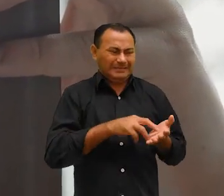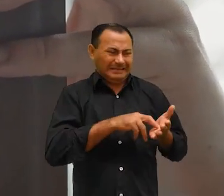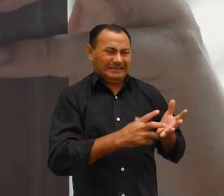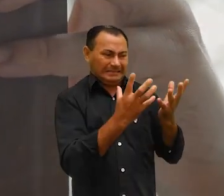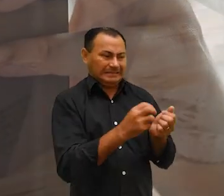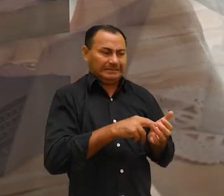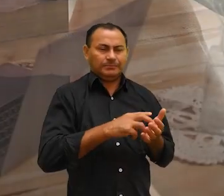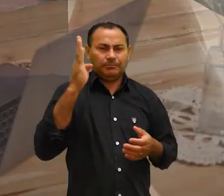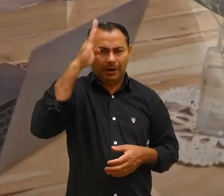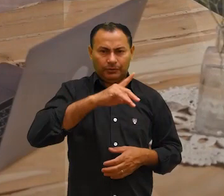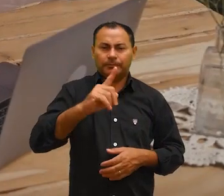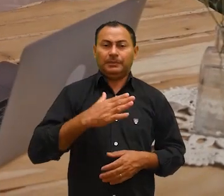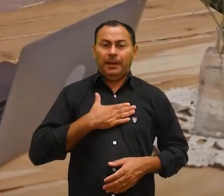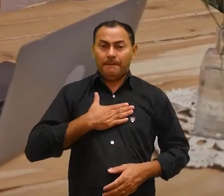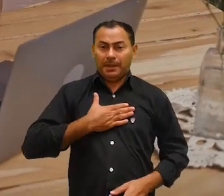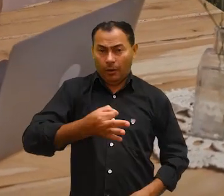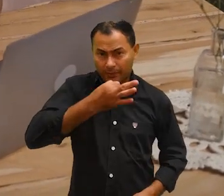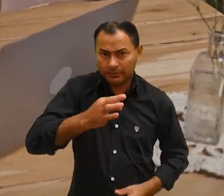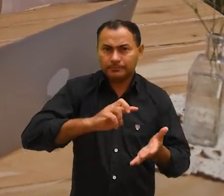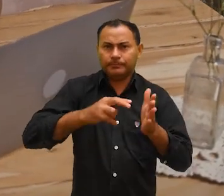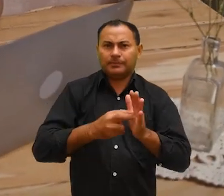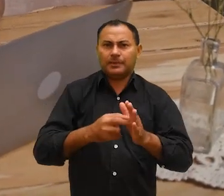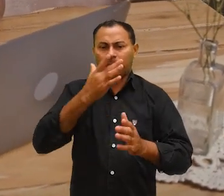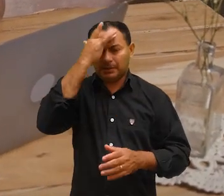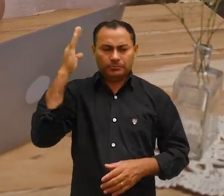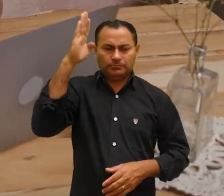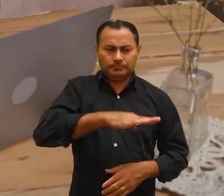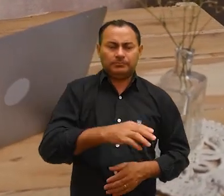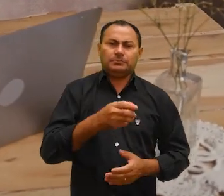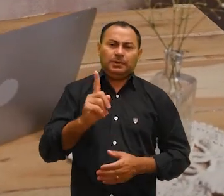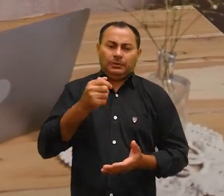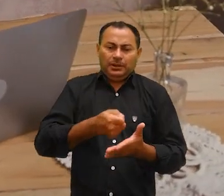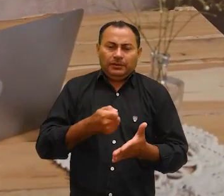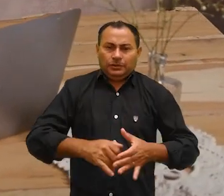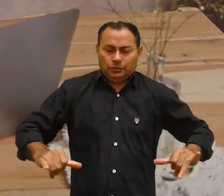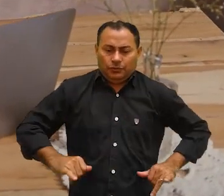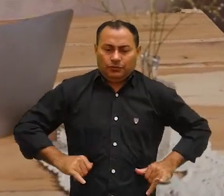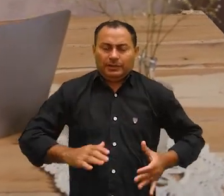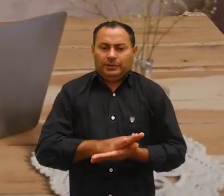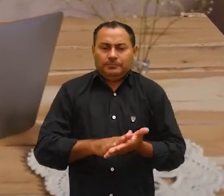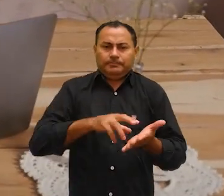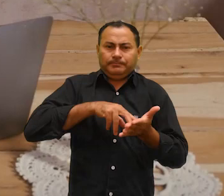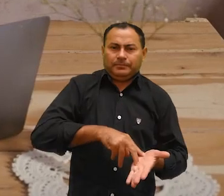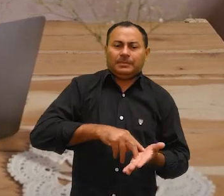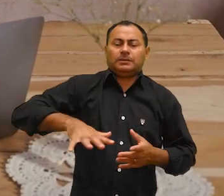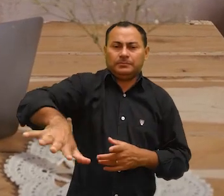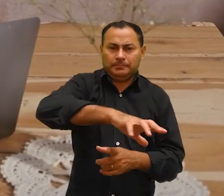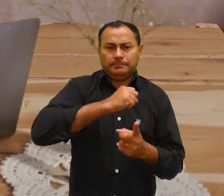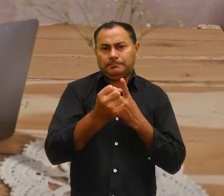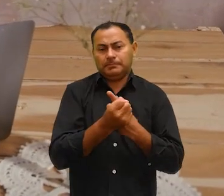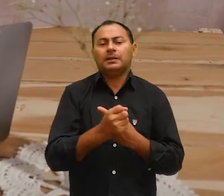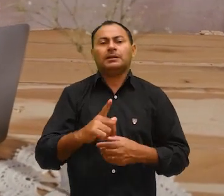perverso. Na minha opinião, isso não significa que o perverso não deva sofrer nenhuma resistência na